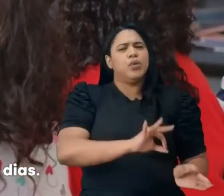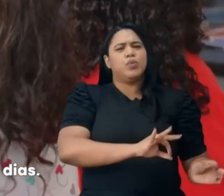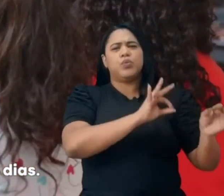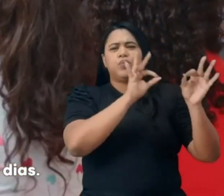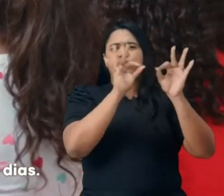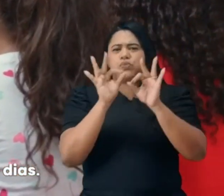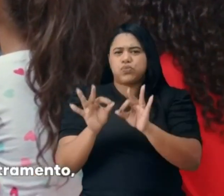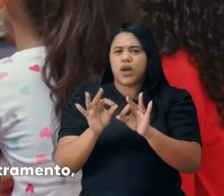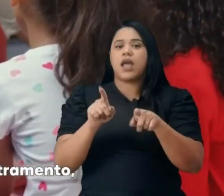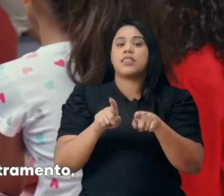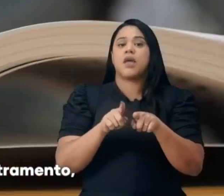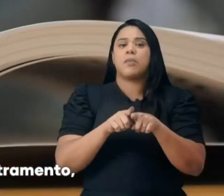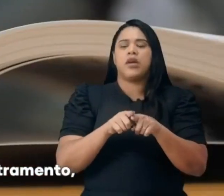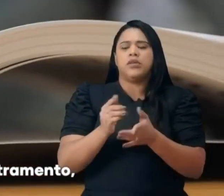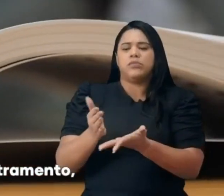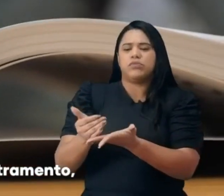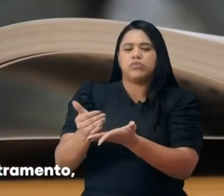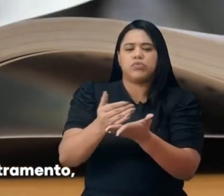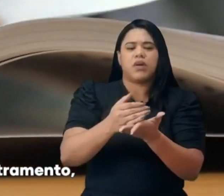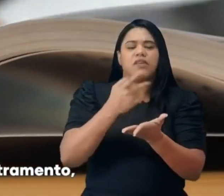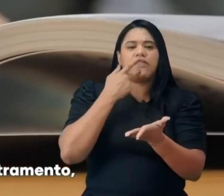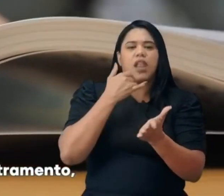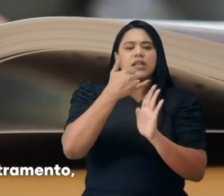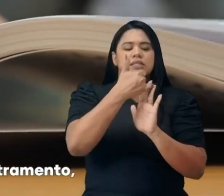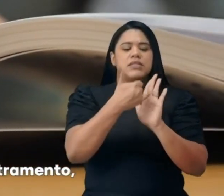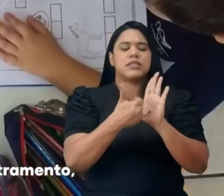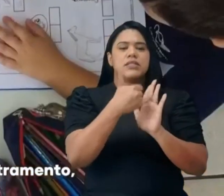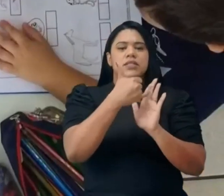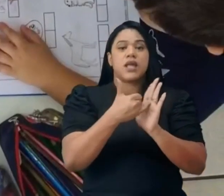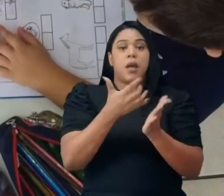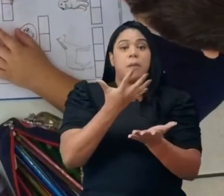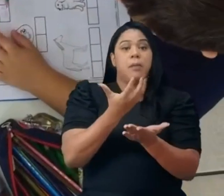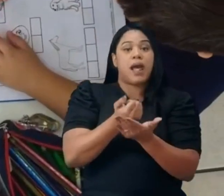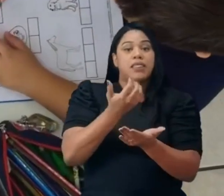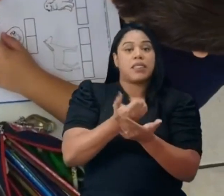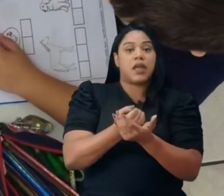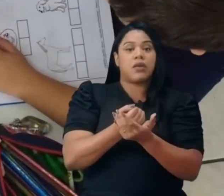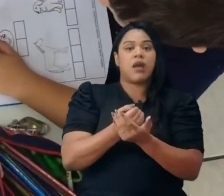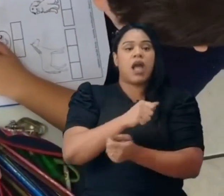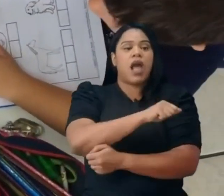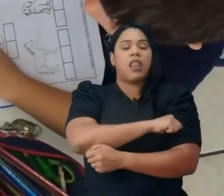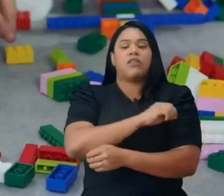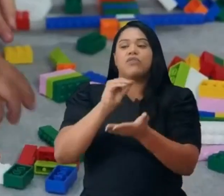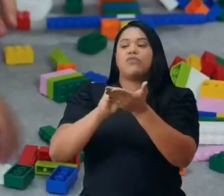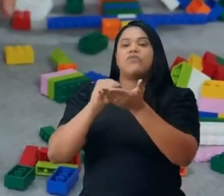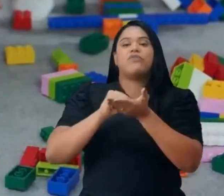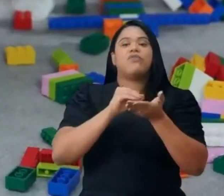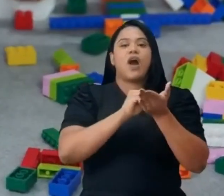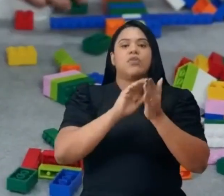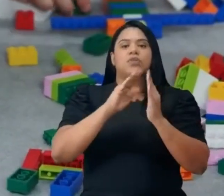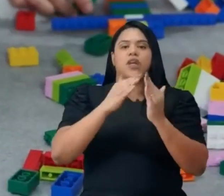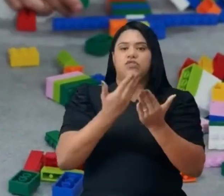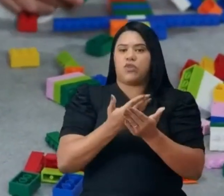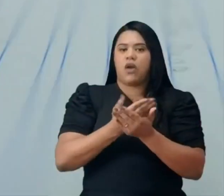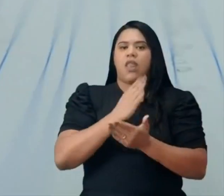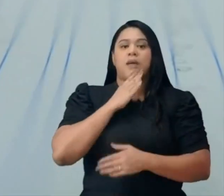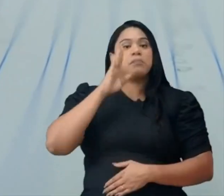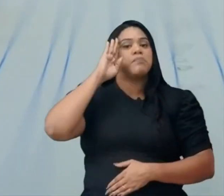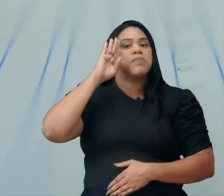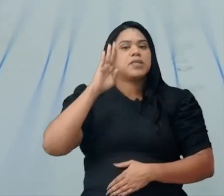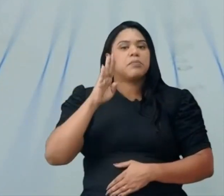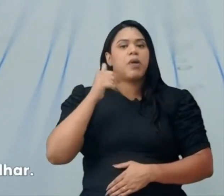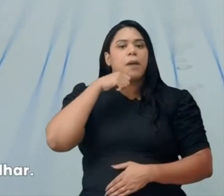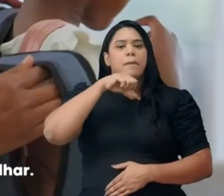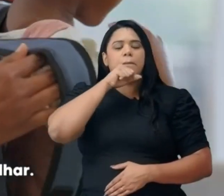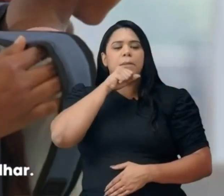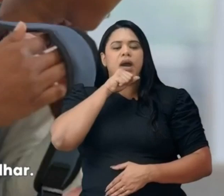todos os dias. Vou fazer também um mutirão do cadastramento para matricular as crianças que estão fora das creches. Isso é